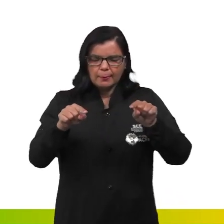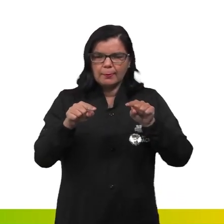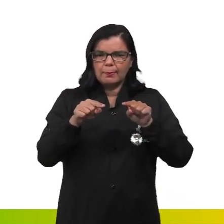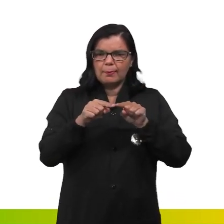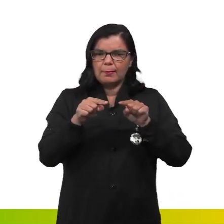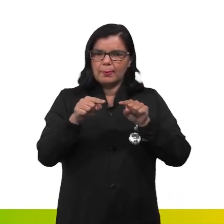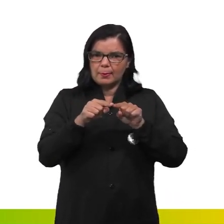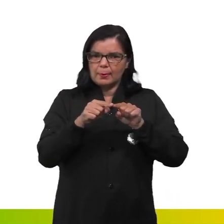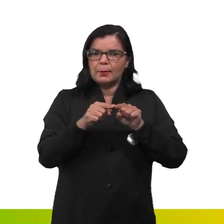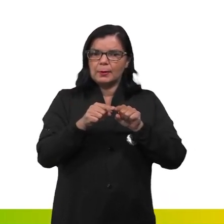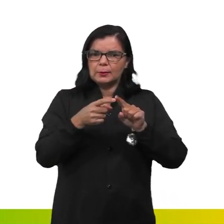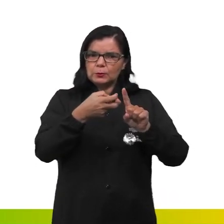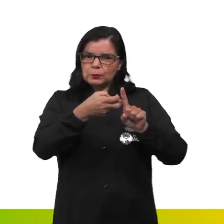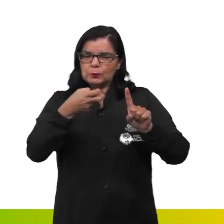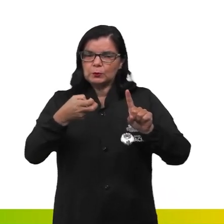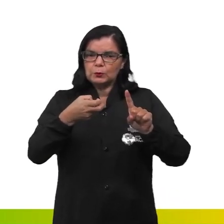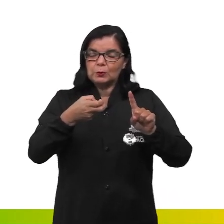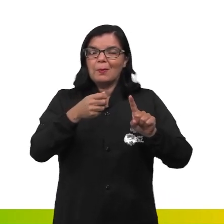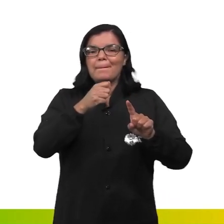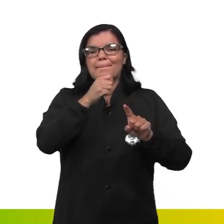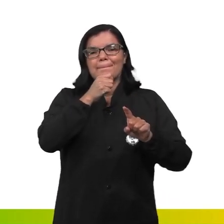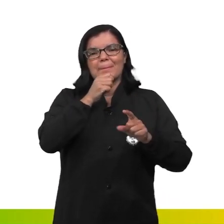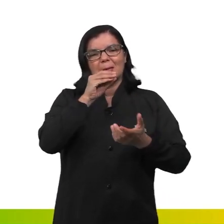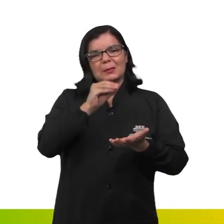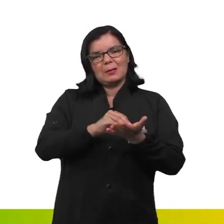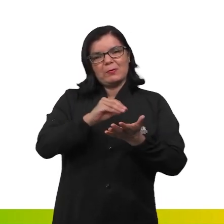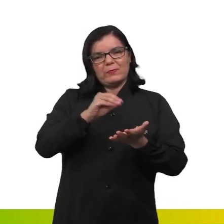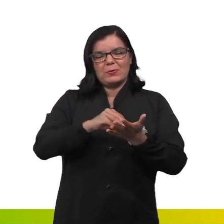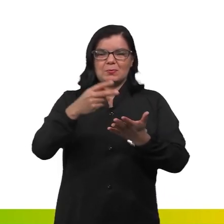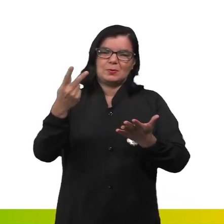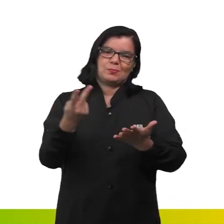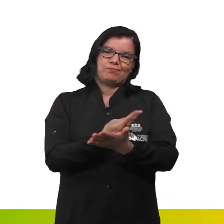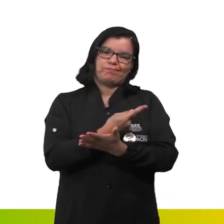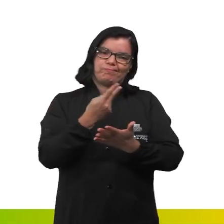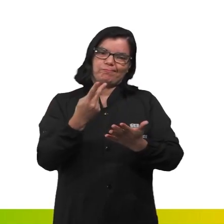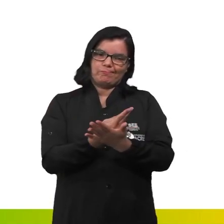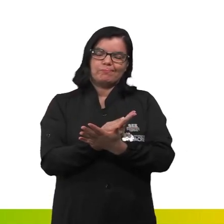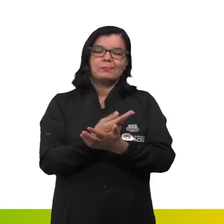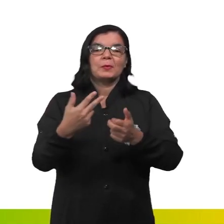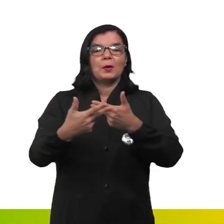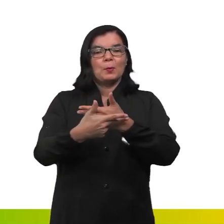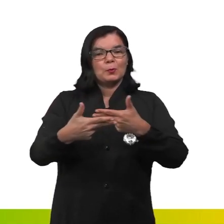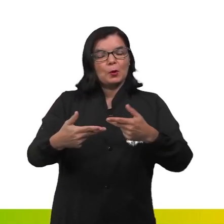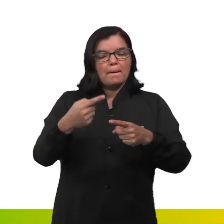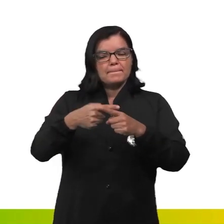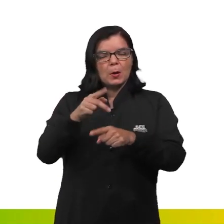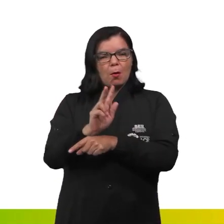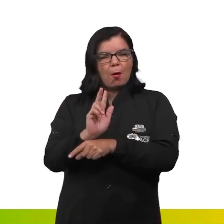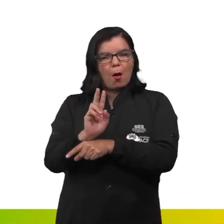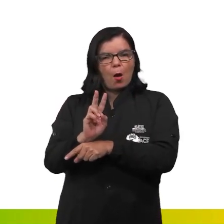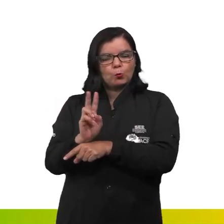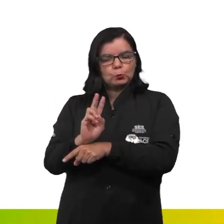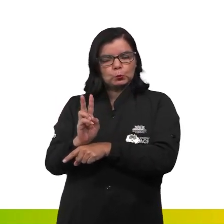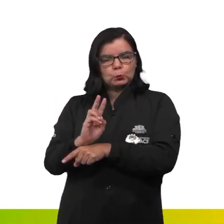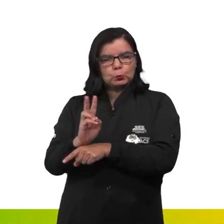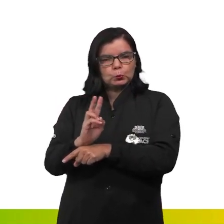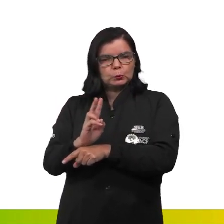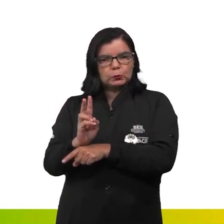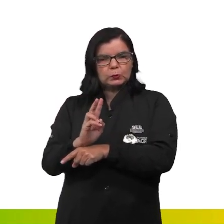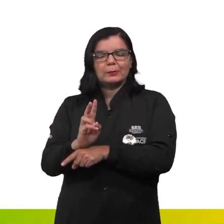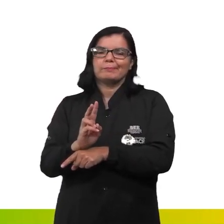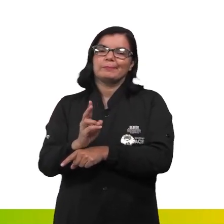desses povos, nós temos ainda muita falha nessa proteção. Porque a fiscalização ainda é